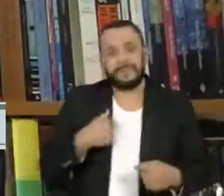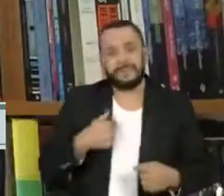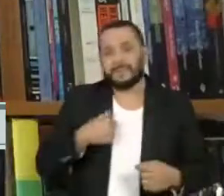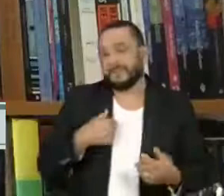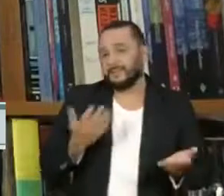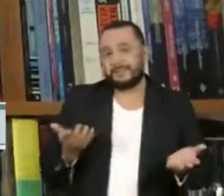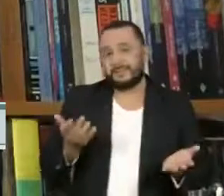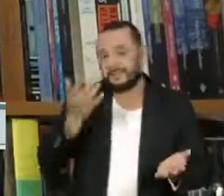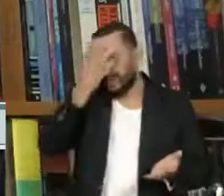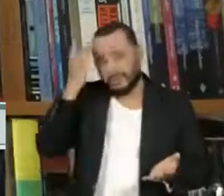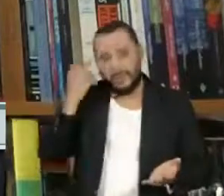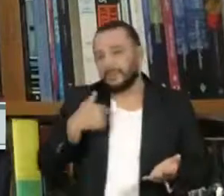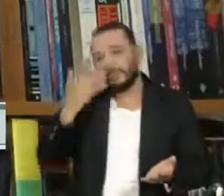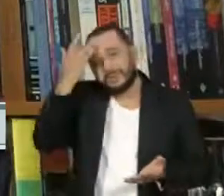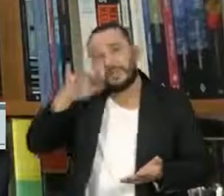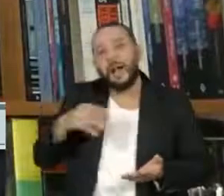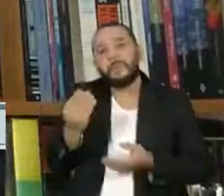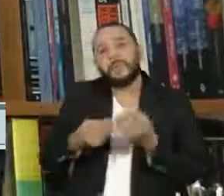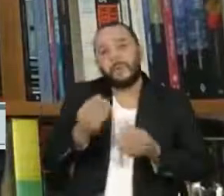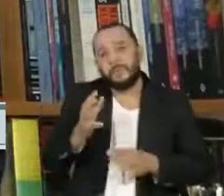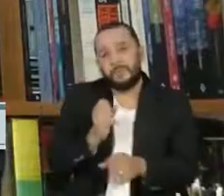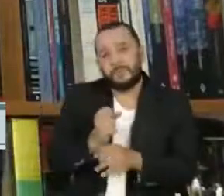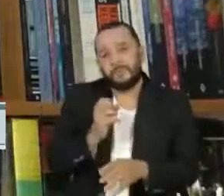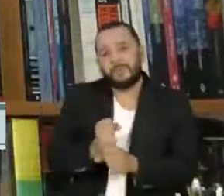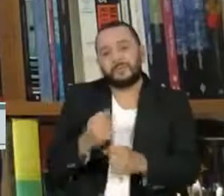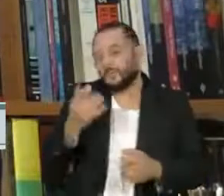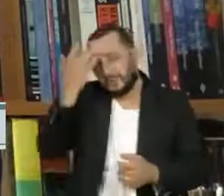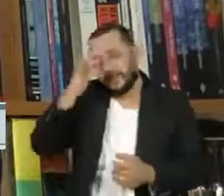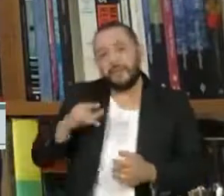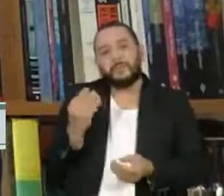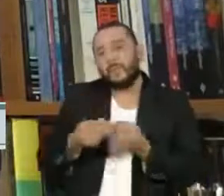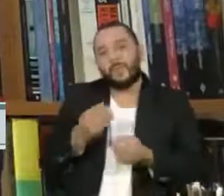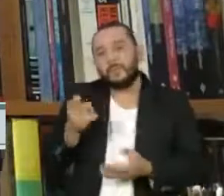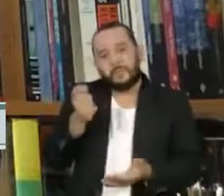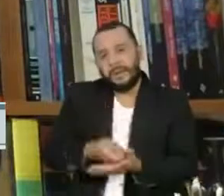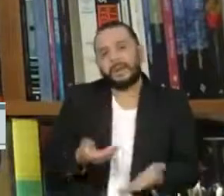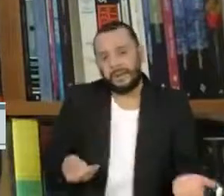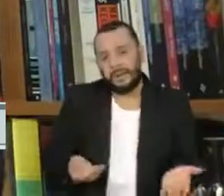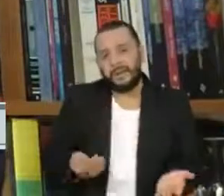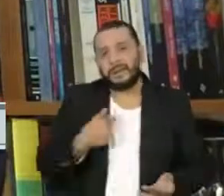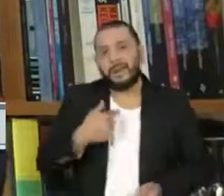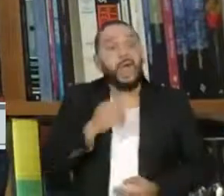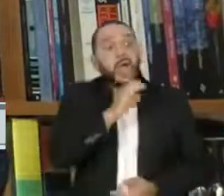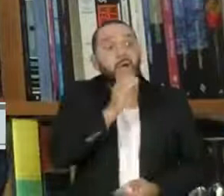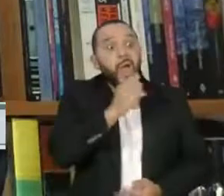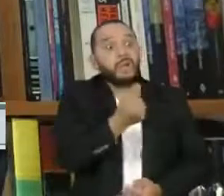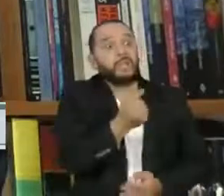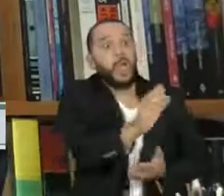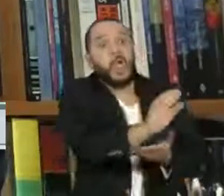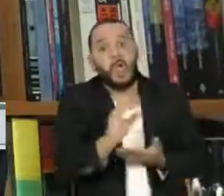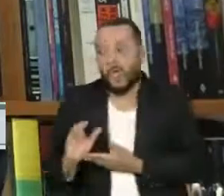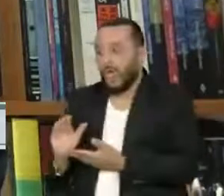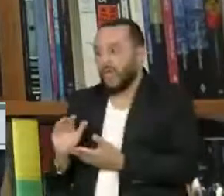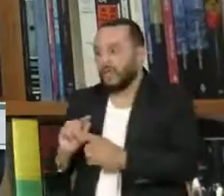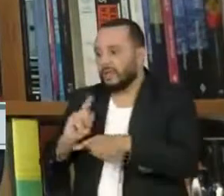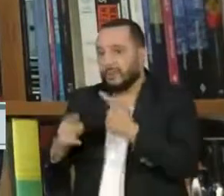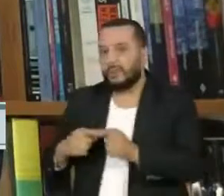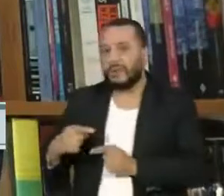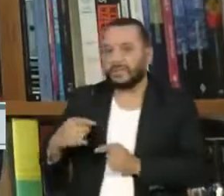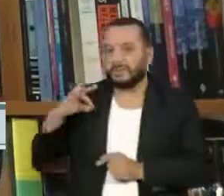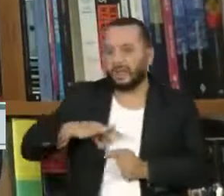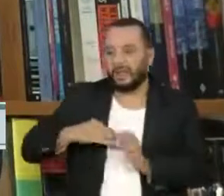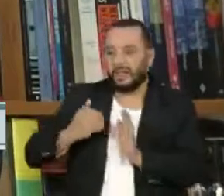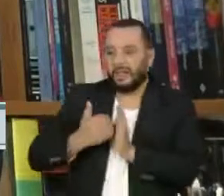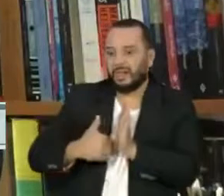para essas perguntas é não. E é uma contratação precipitada de uma parcela muito grande da renda mensal, né, que vai